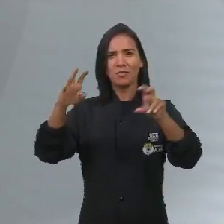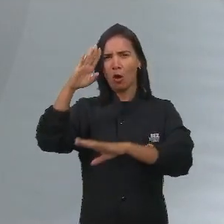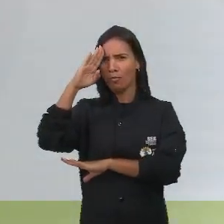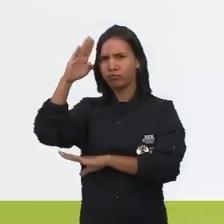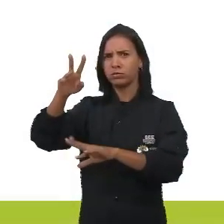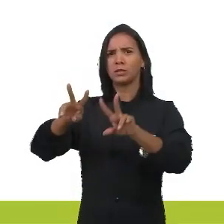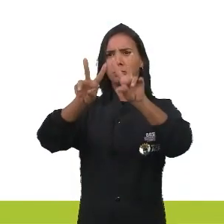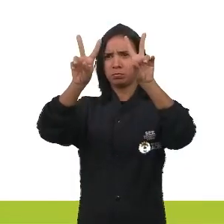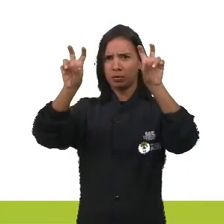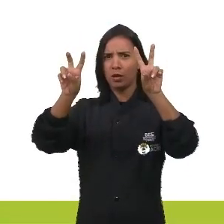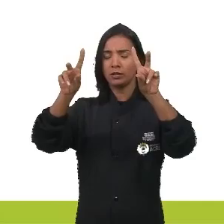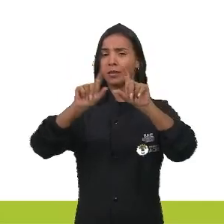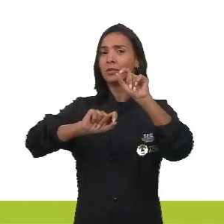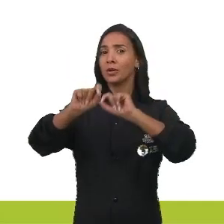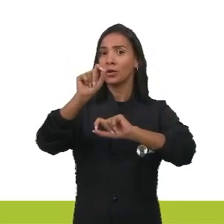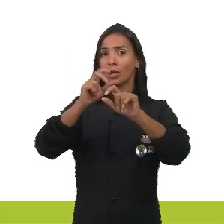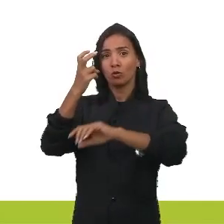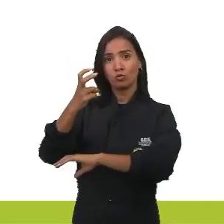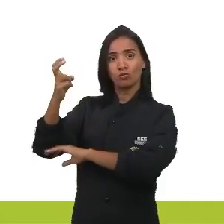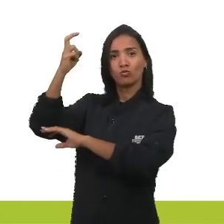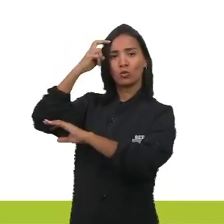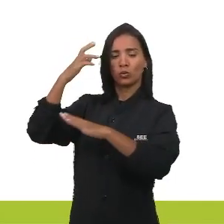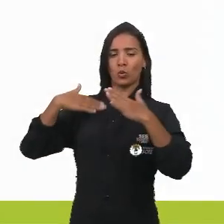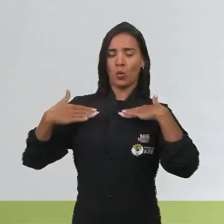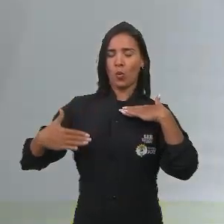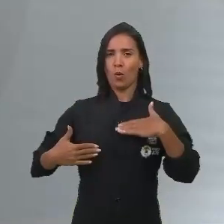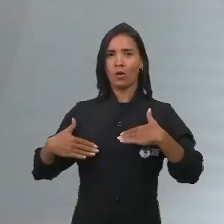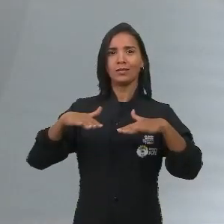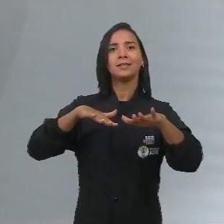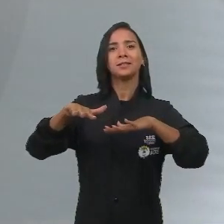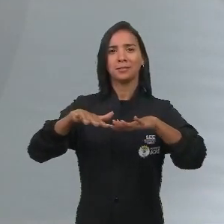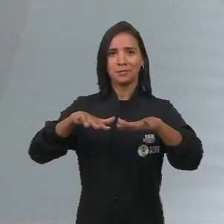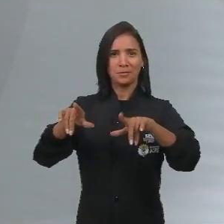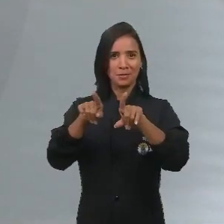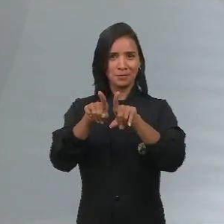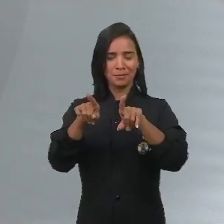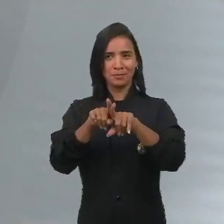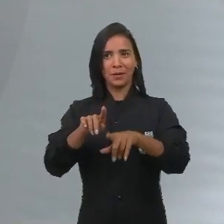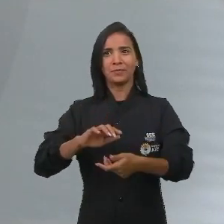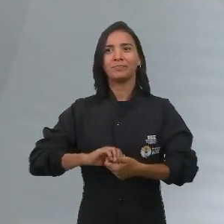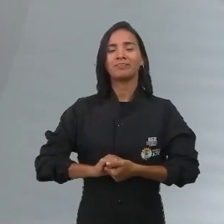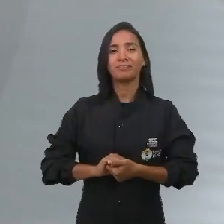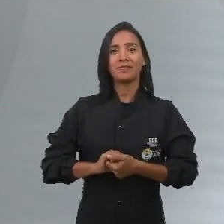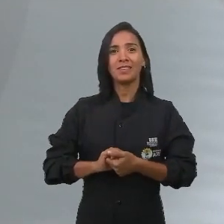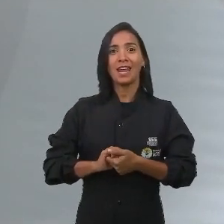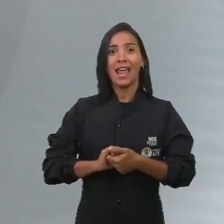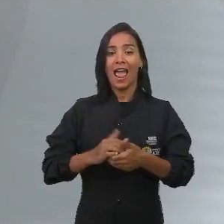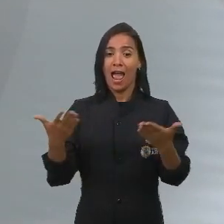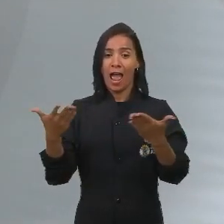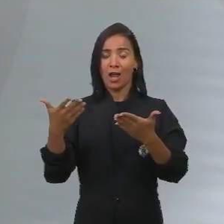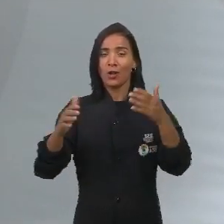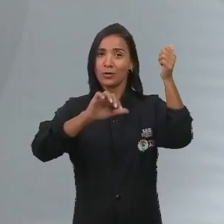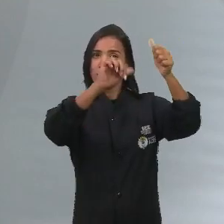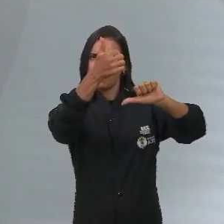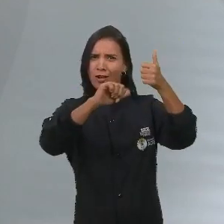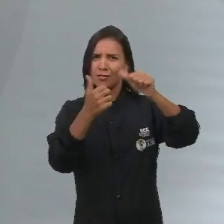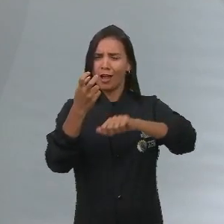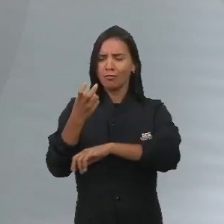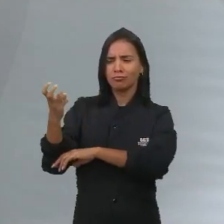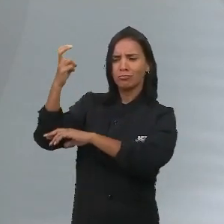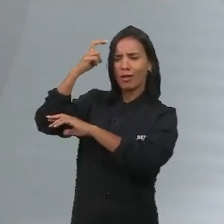conteúdos que é acerca da cultura corporal de movimento aqui a gente vai fazer a análise da cultura